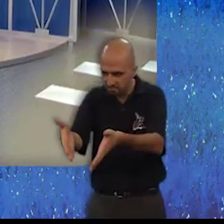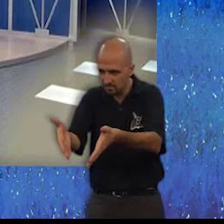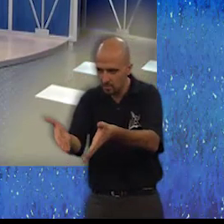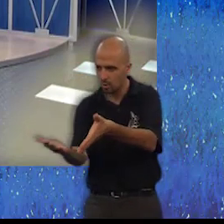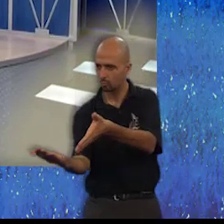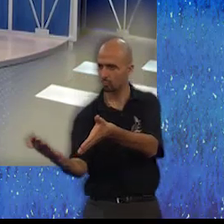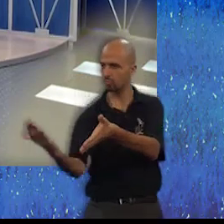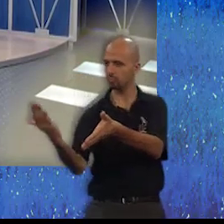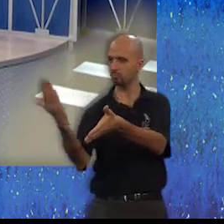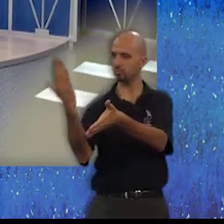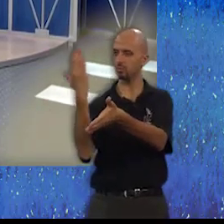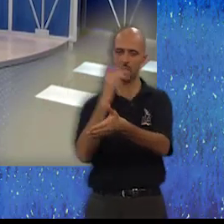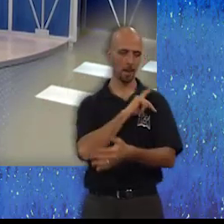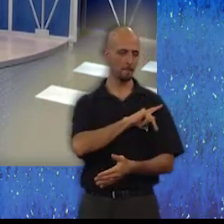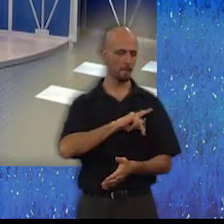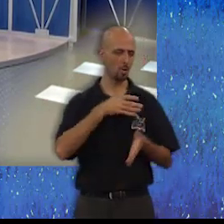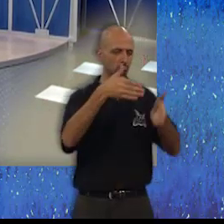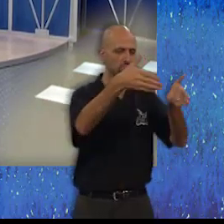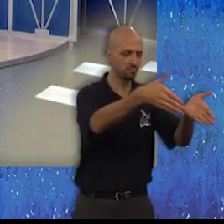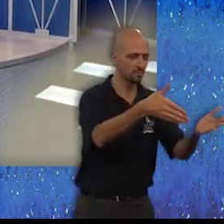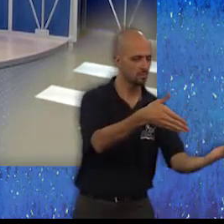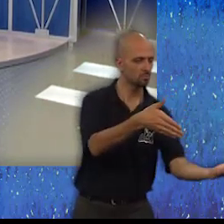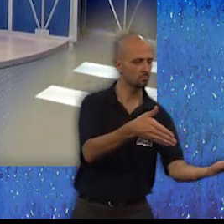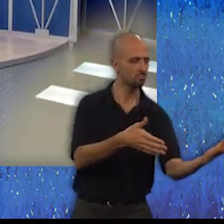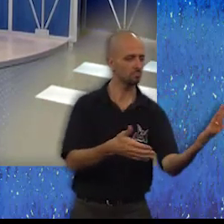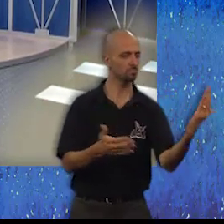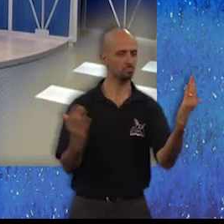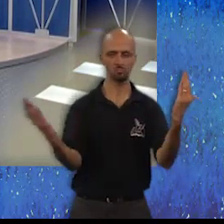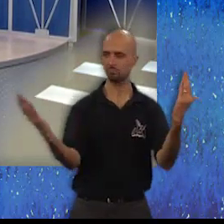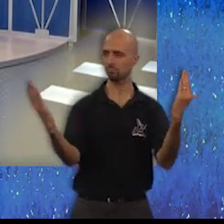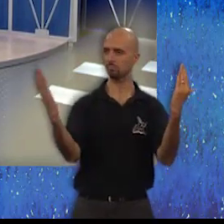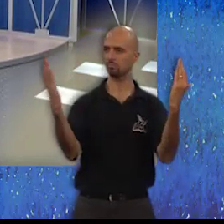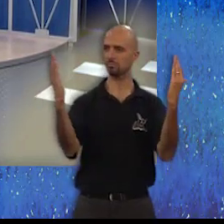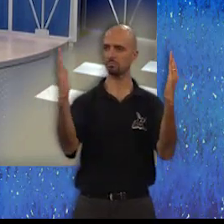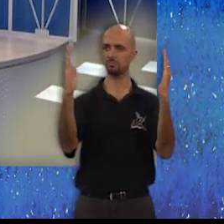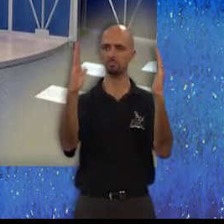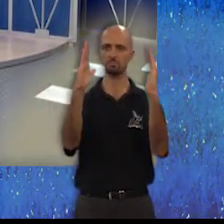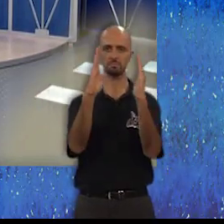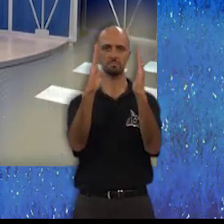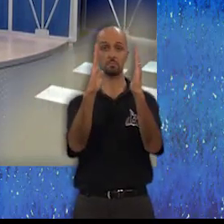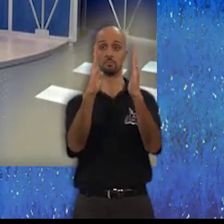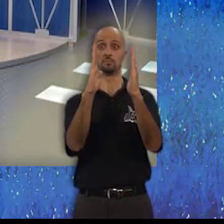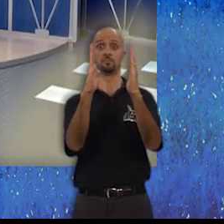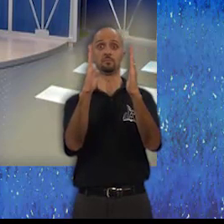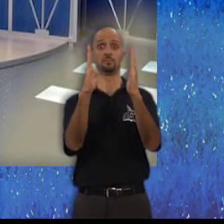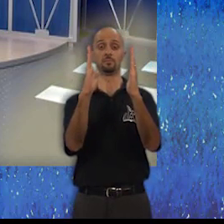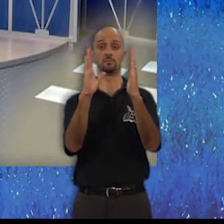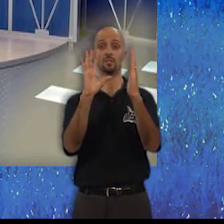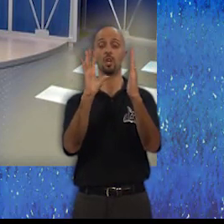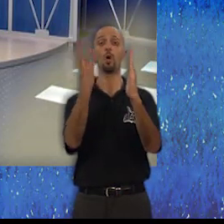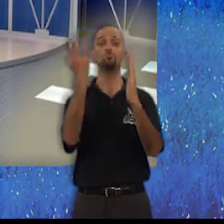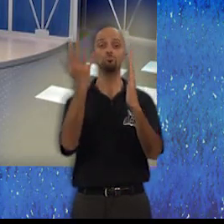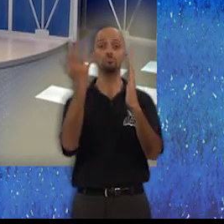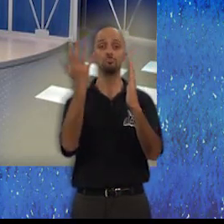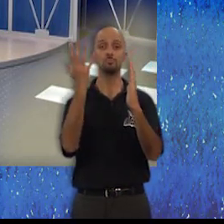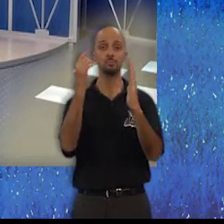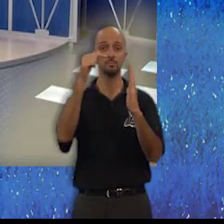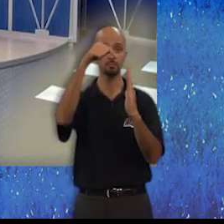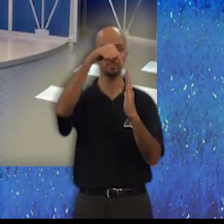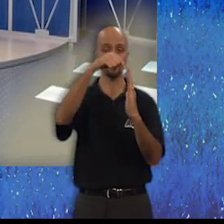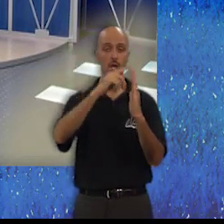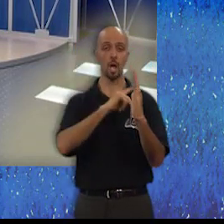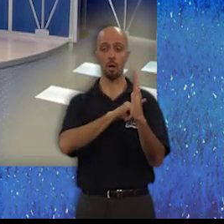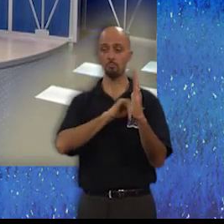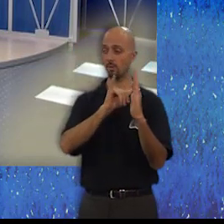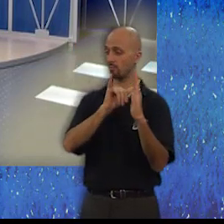ressuscita, e os dois se abraçam. E Saulo diz assim, Paulo diz assim, obrigado, Estevão, porque